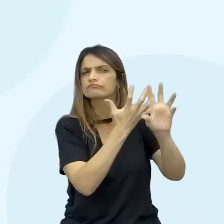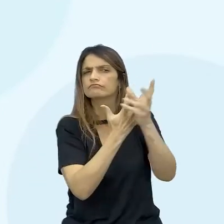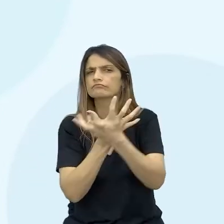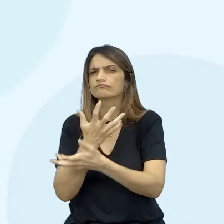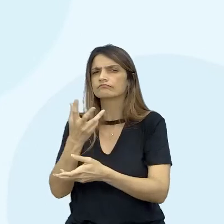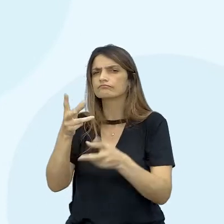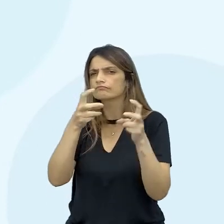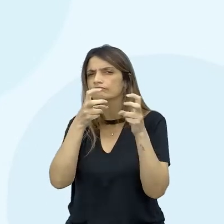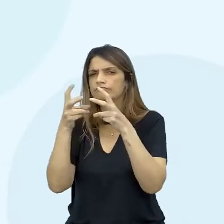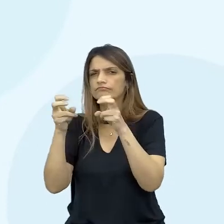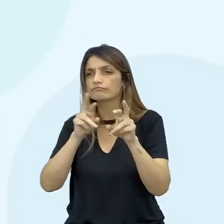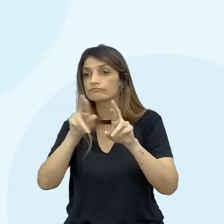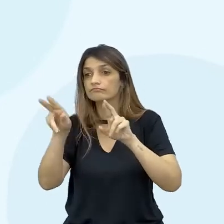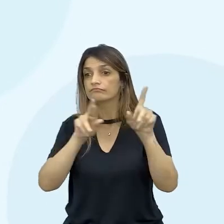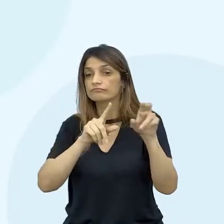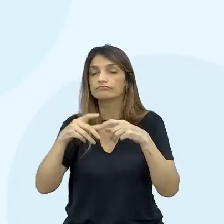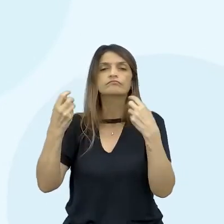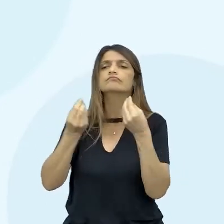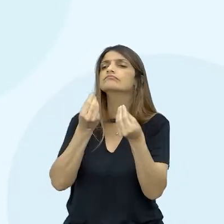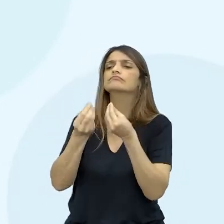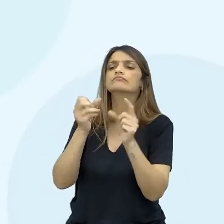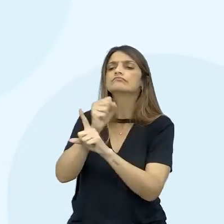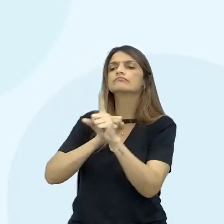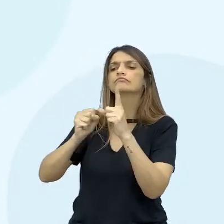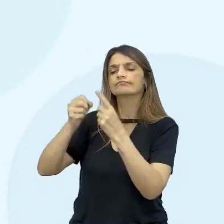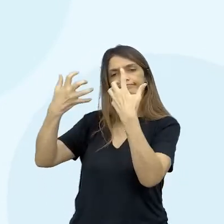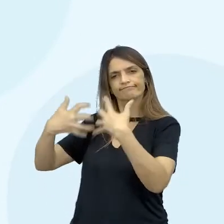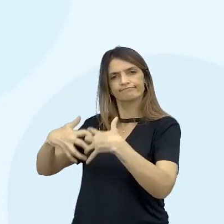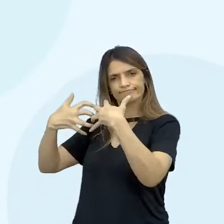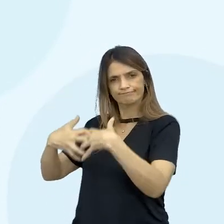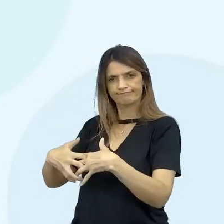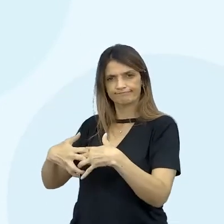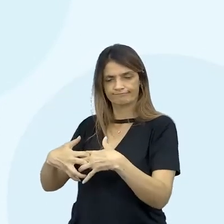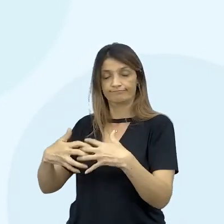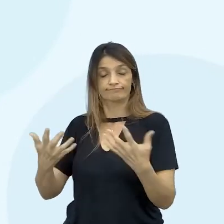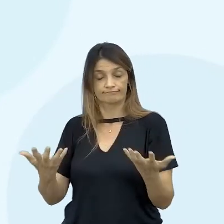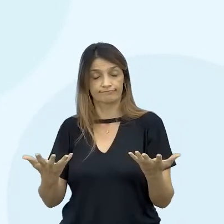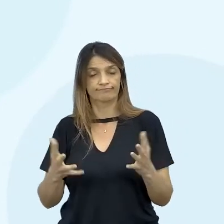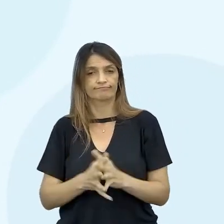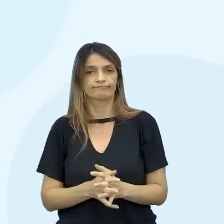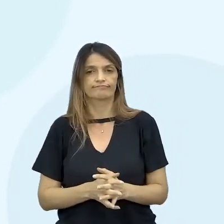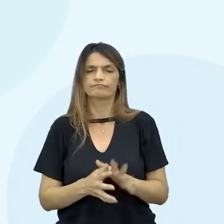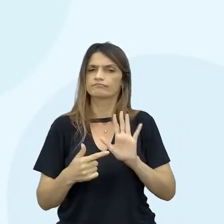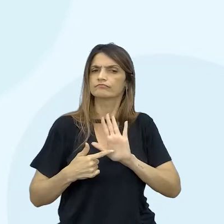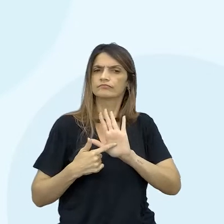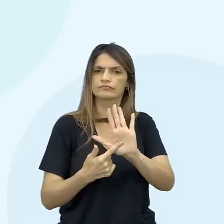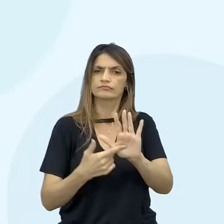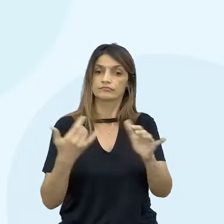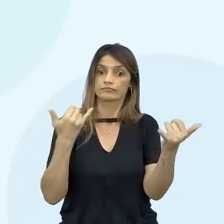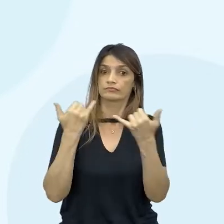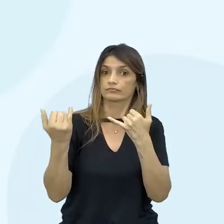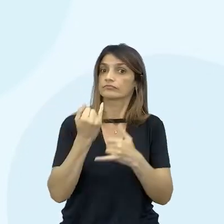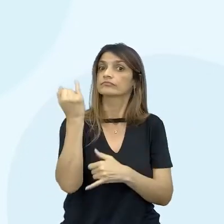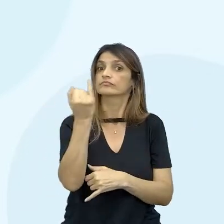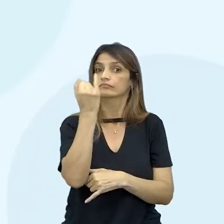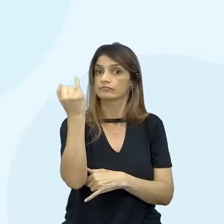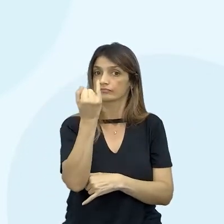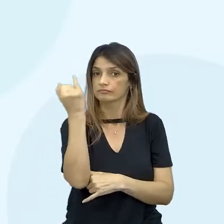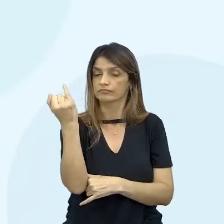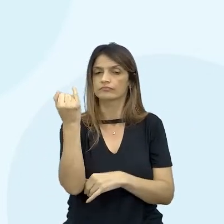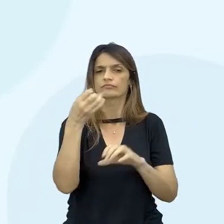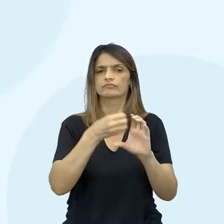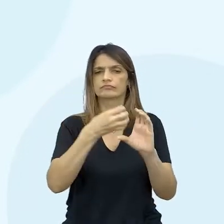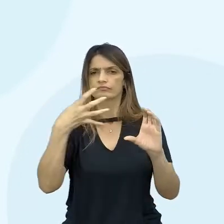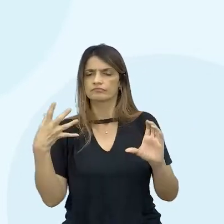diferentes dinâmicas e funcionamento da sociedade, pois isso permite revelar informações importantes sobre as suas